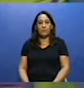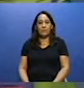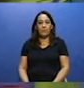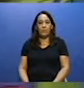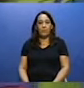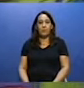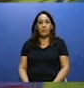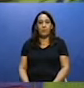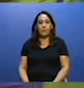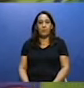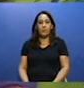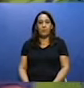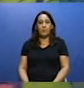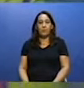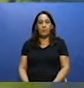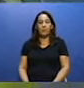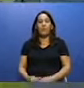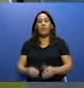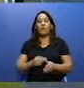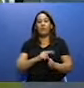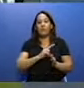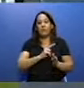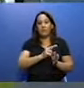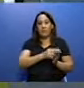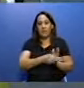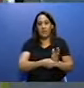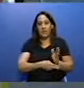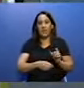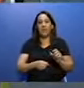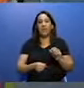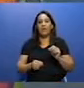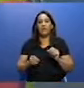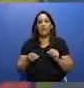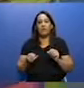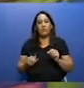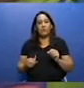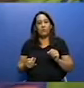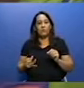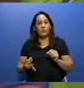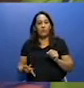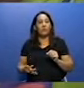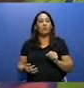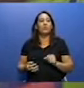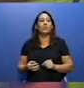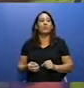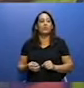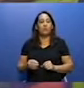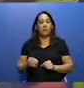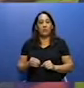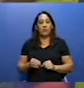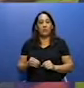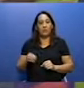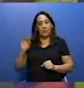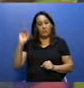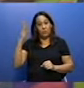Então, como que eu descobri? Eu desenhei, né? Eu fui contando, foi assim que eu descobri,